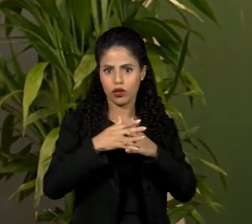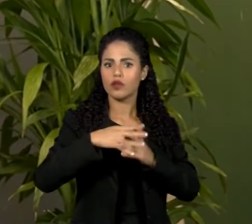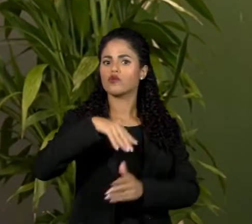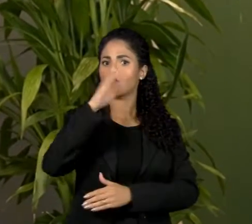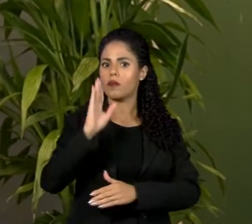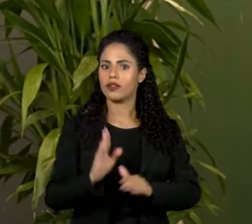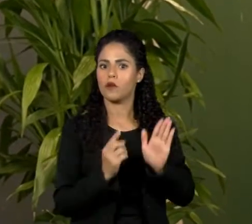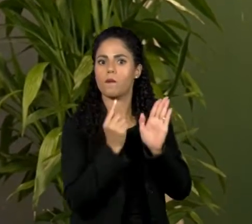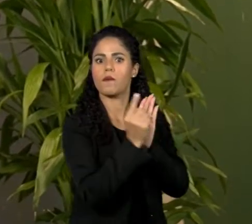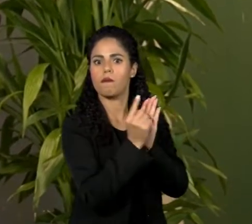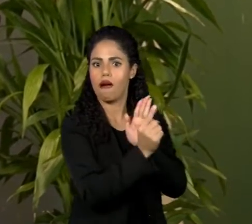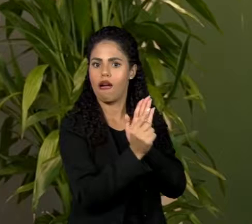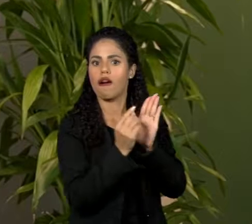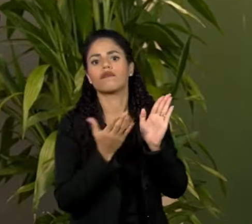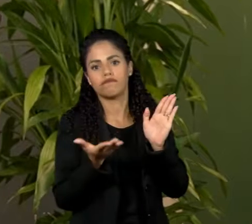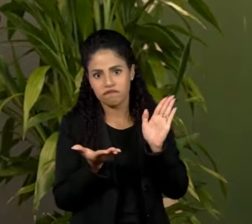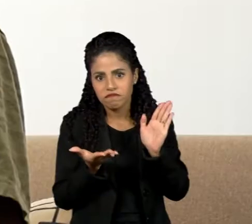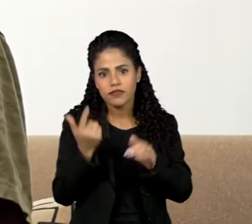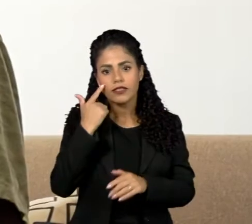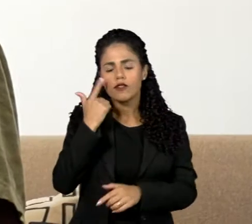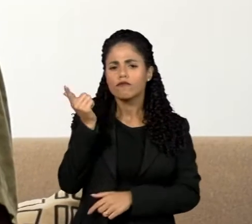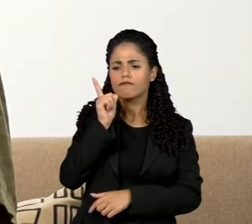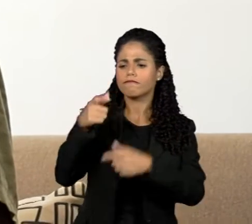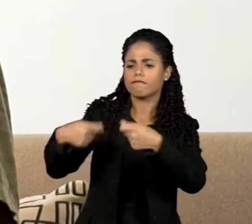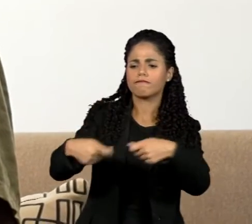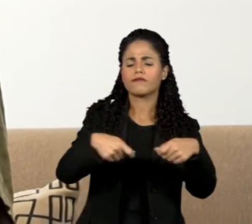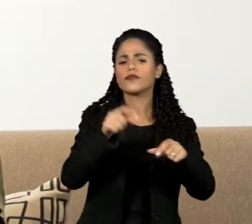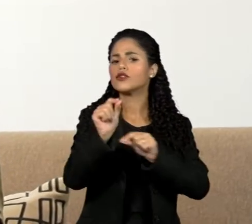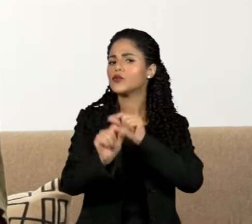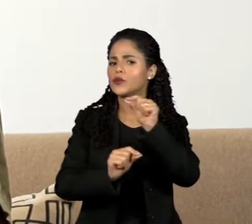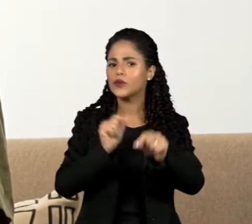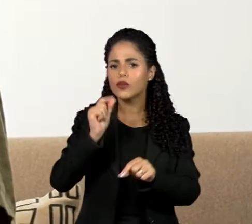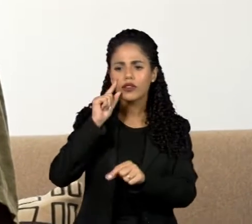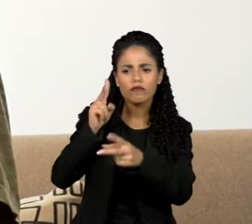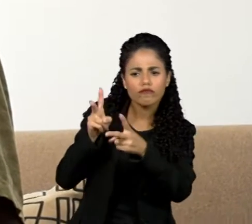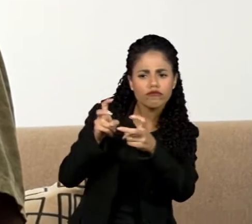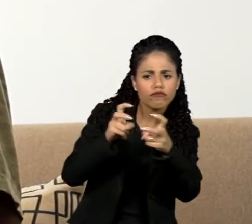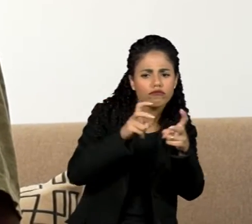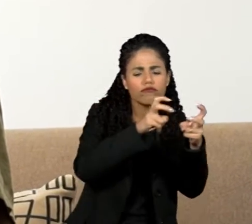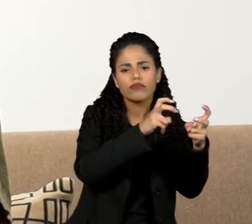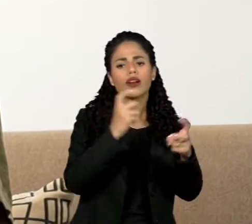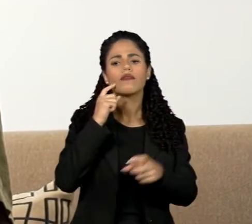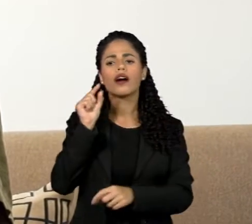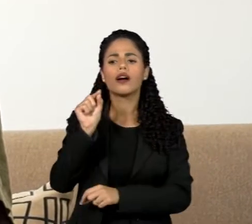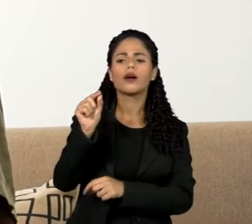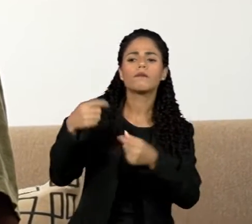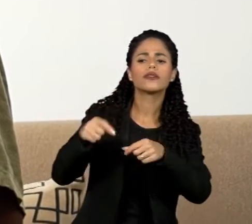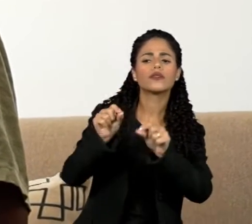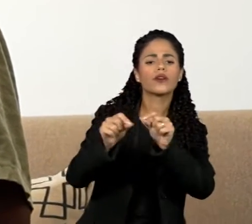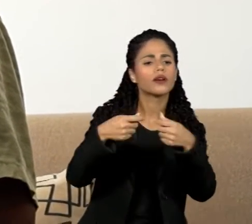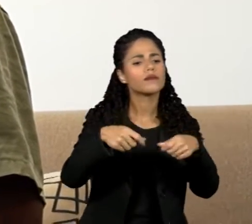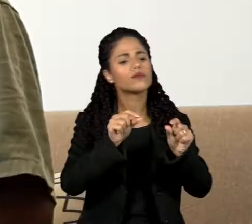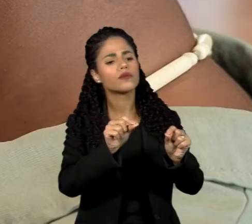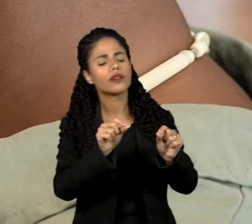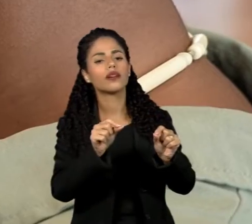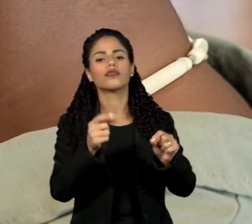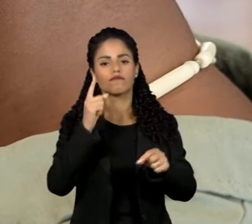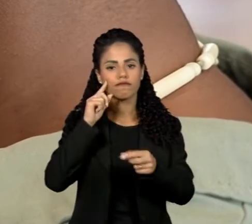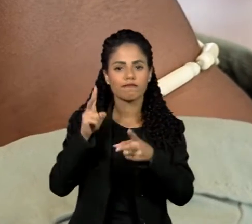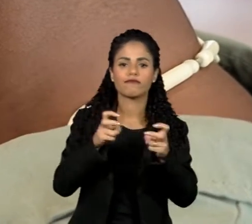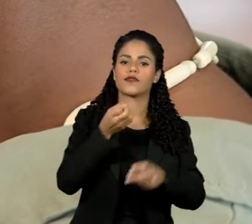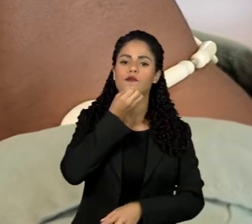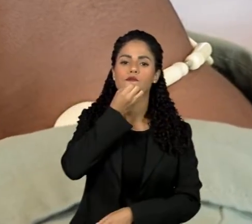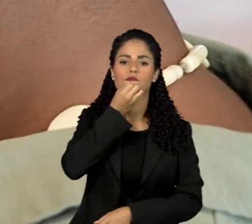Eu acredito, né, que é preciso a gente olhar para estruturar melhor esse mercado, é olhar o creator como profissão